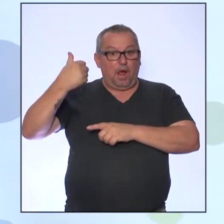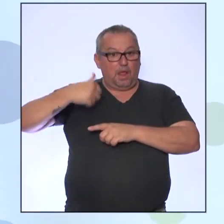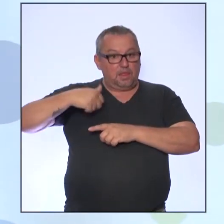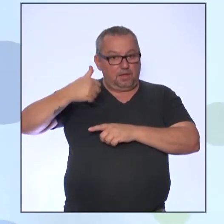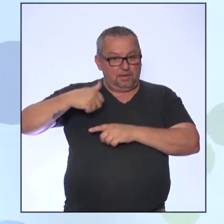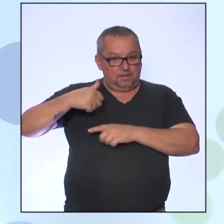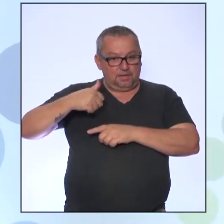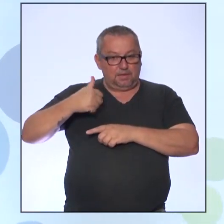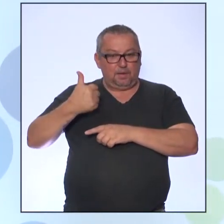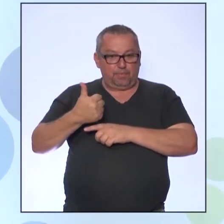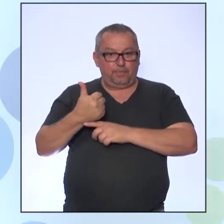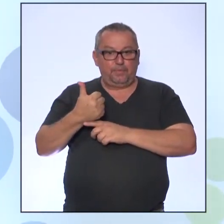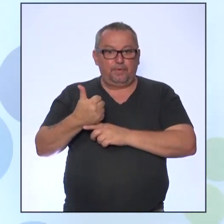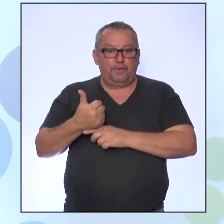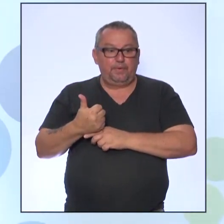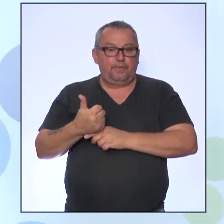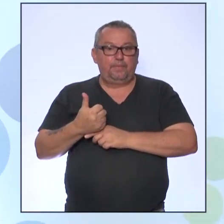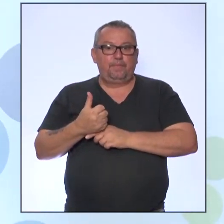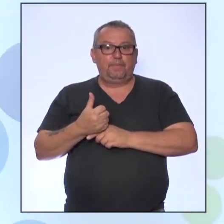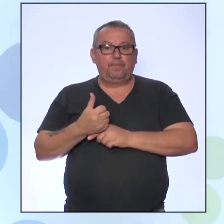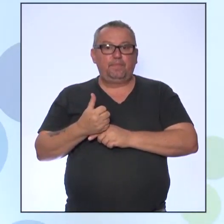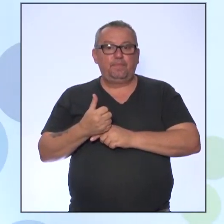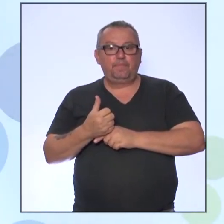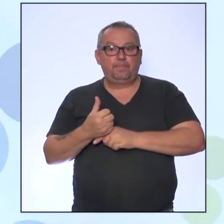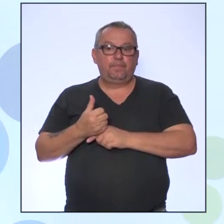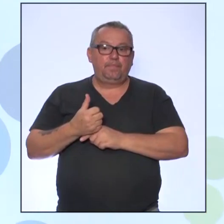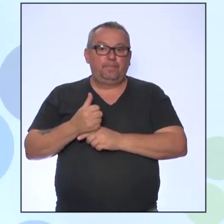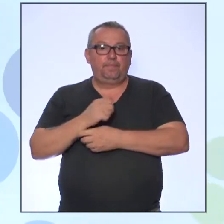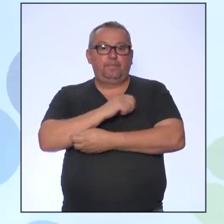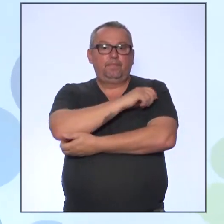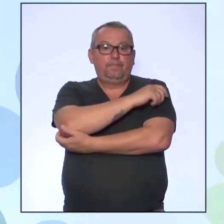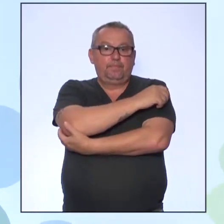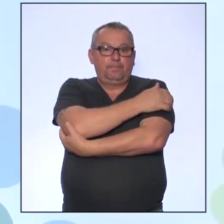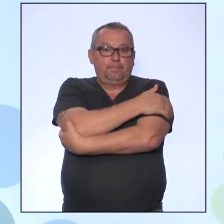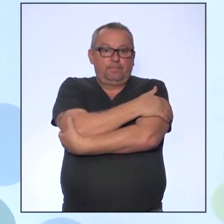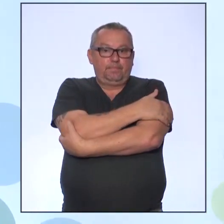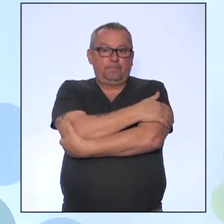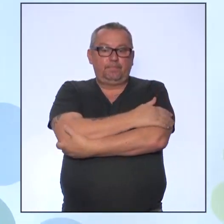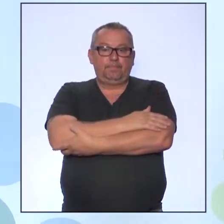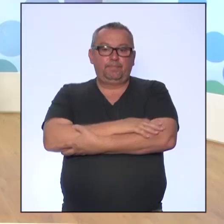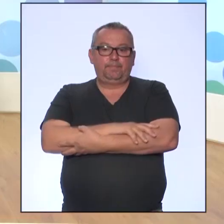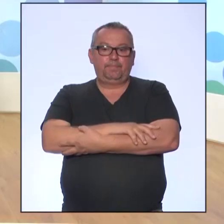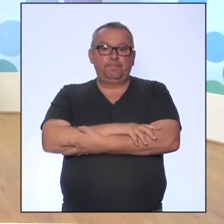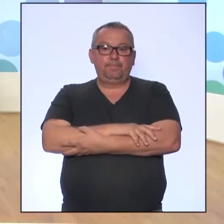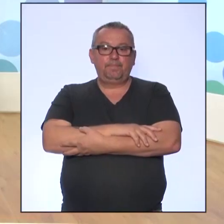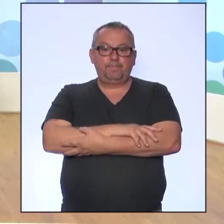movimentos que nós vamos passar aqui. Tudo bem? Tá? Vamos lá?